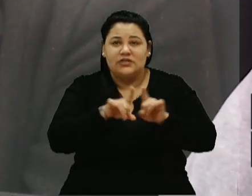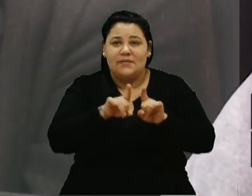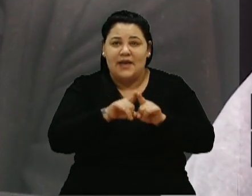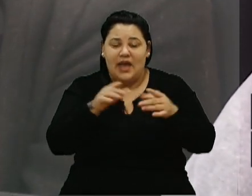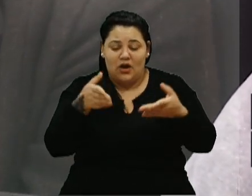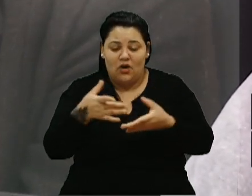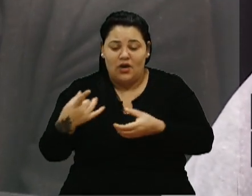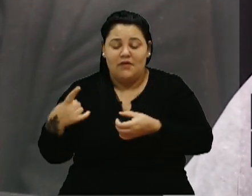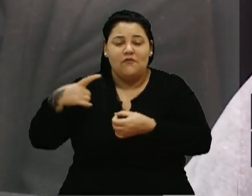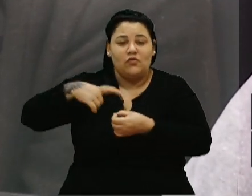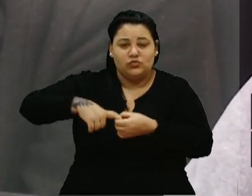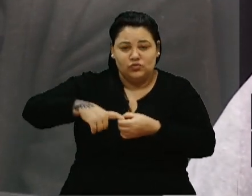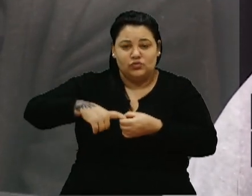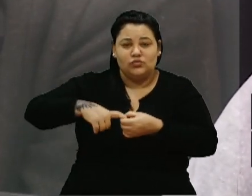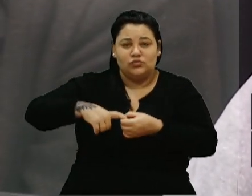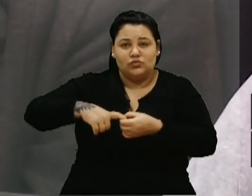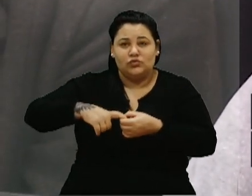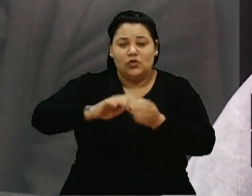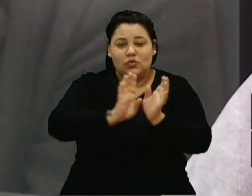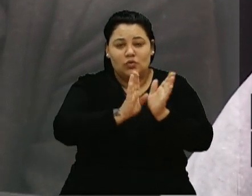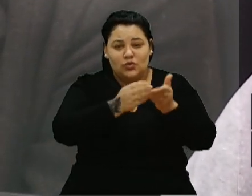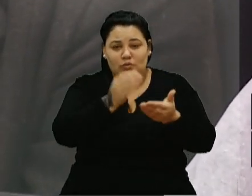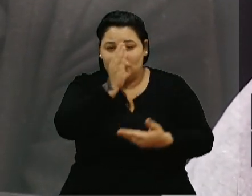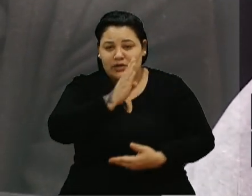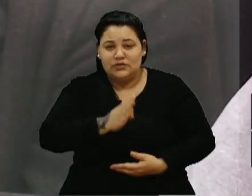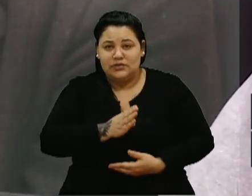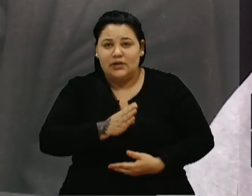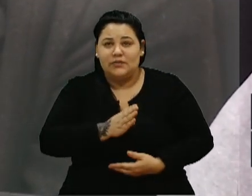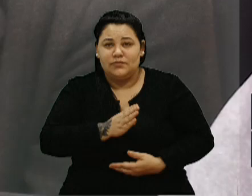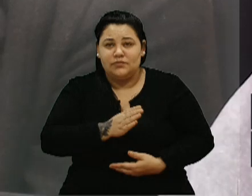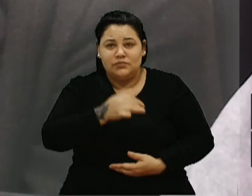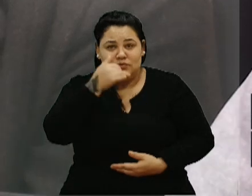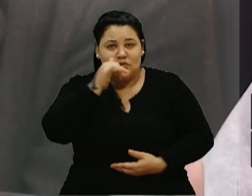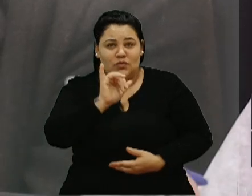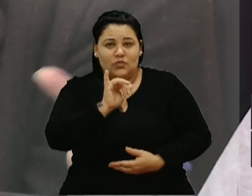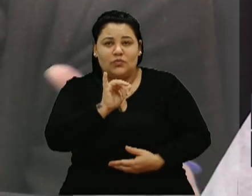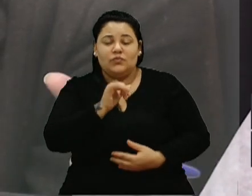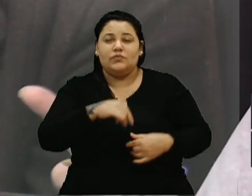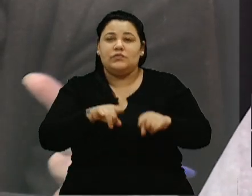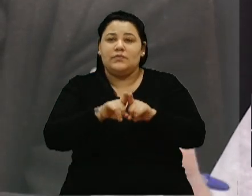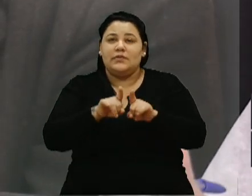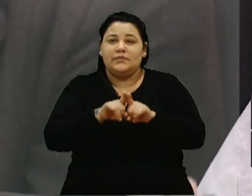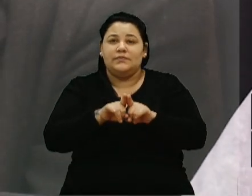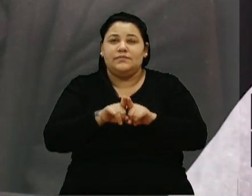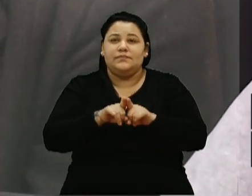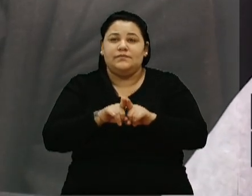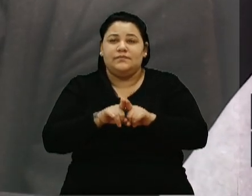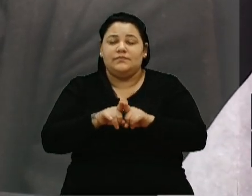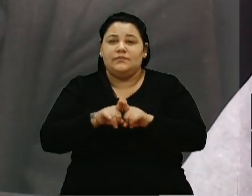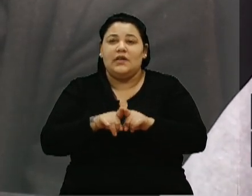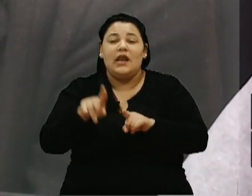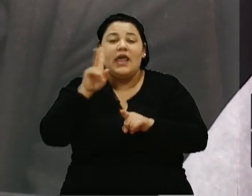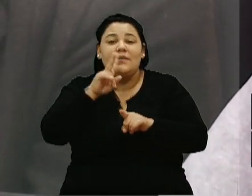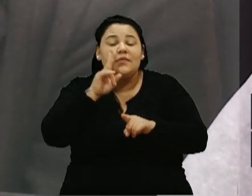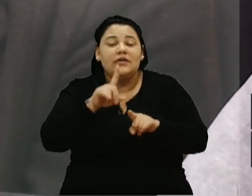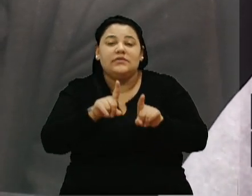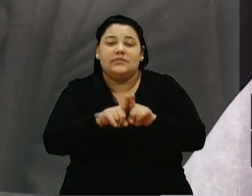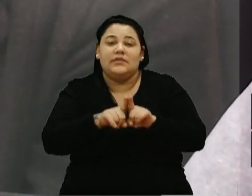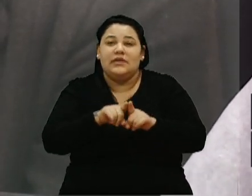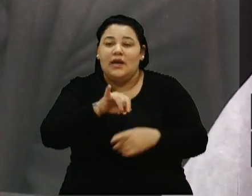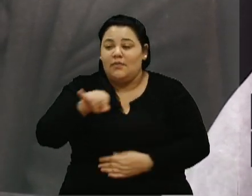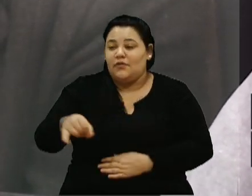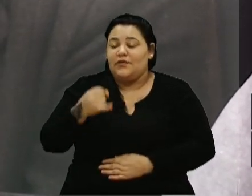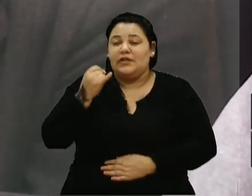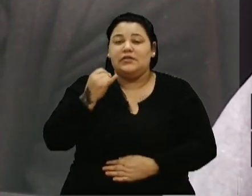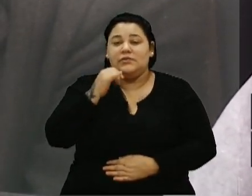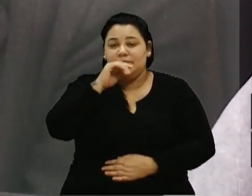retornou ao Comitê Nacional de Prevenção e Combate à Tortura, lembrando, né, aproveitando, o